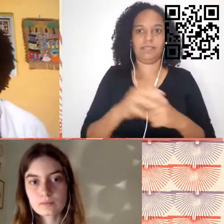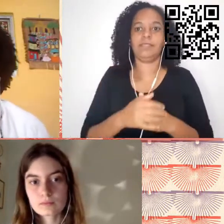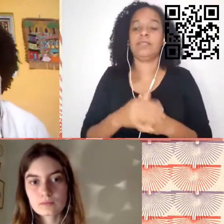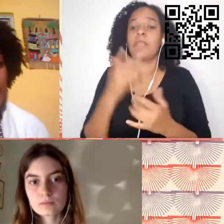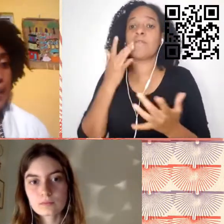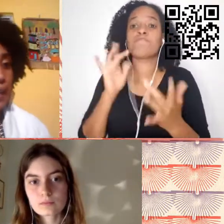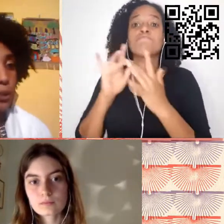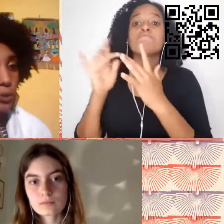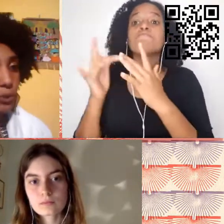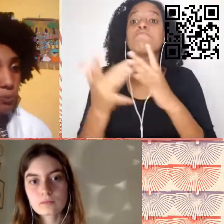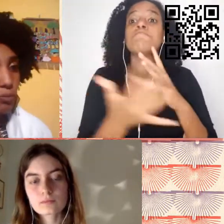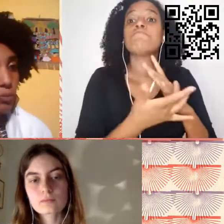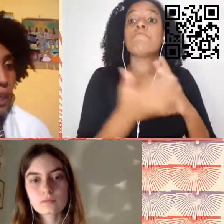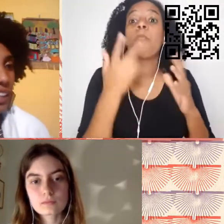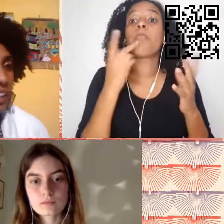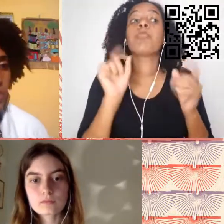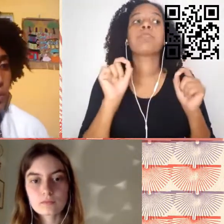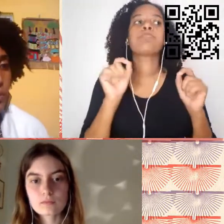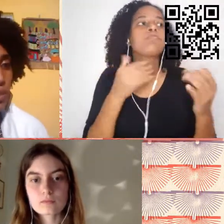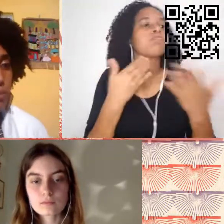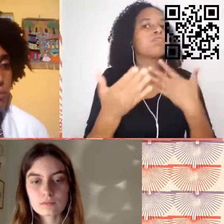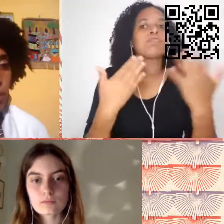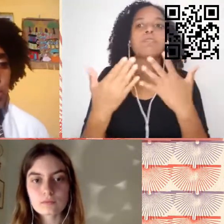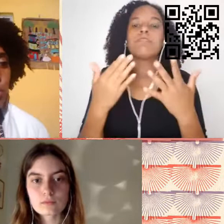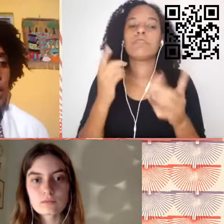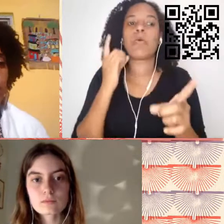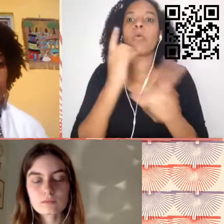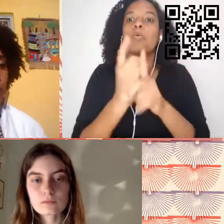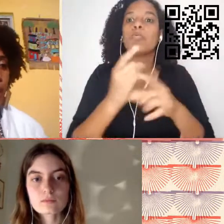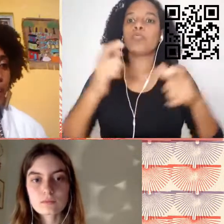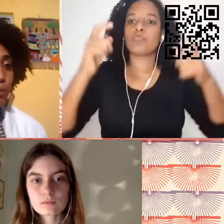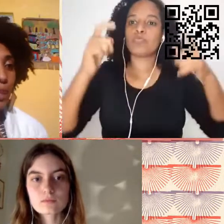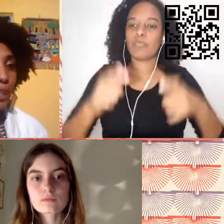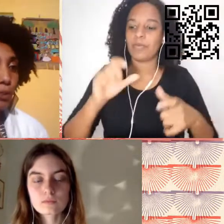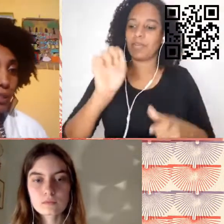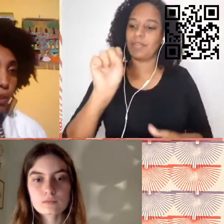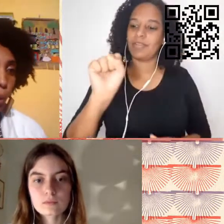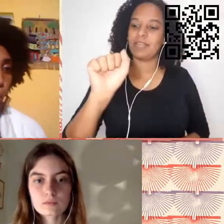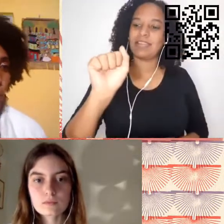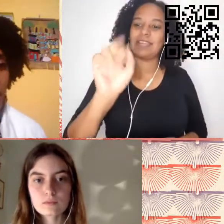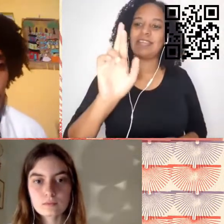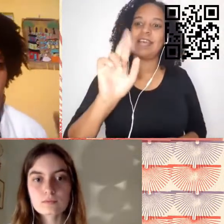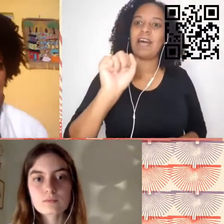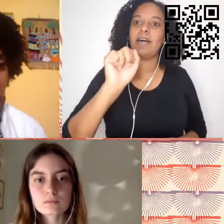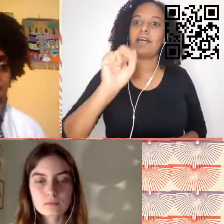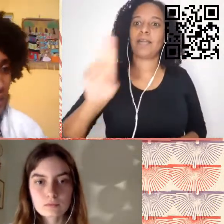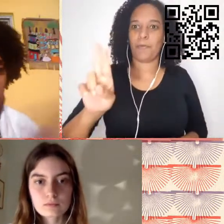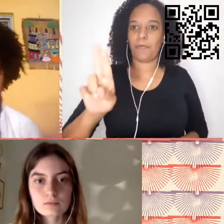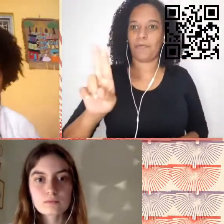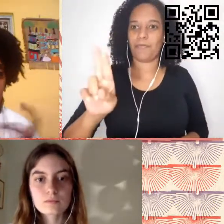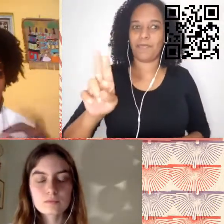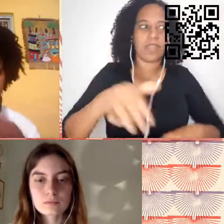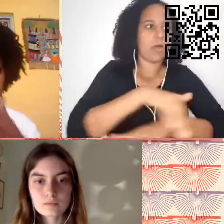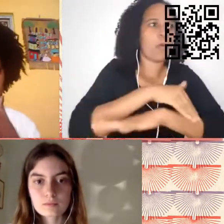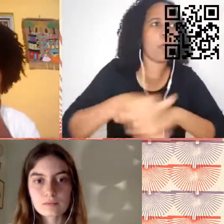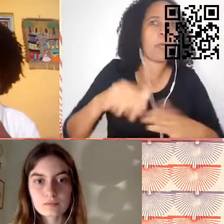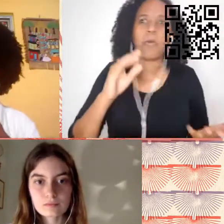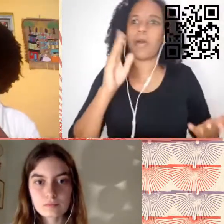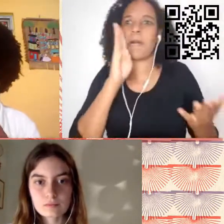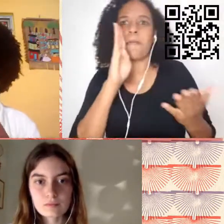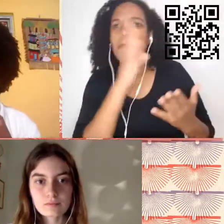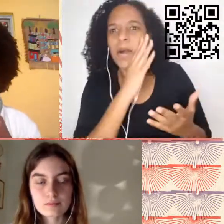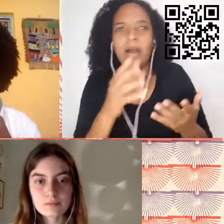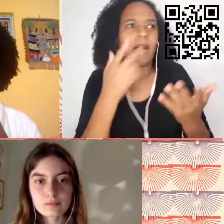os movimentos de saraus, né, que nos anos 2000 já estavam ganhando as ruas, os bares, enfim, estava